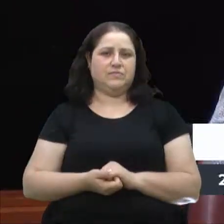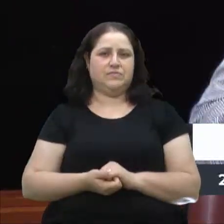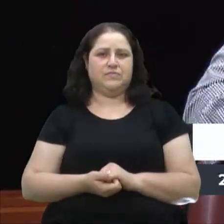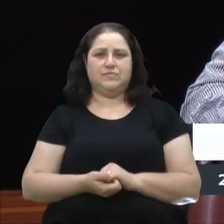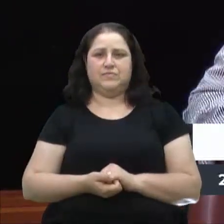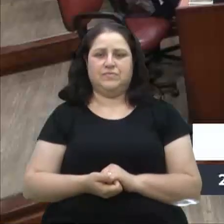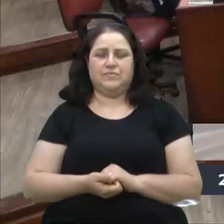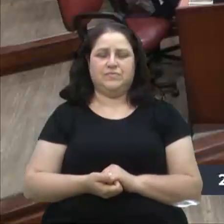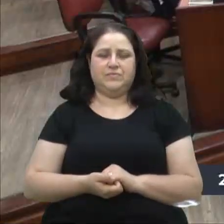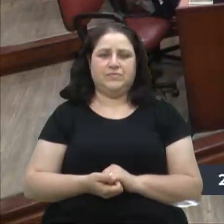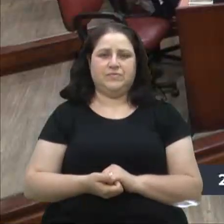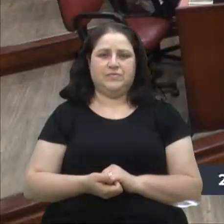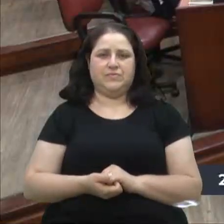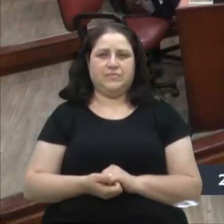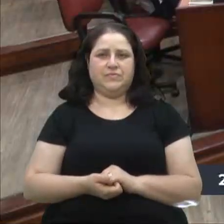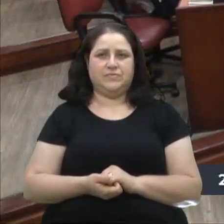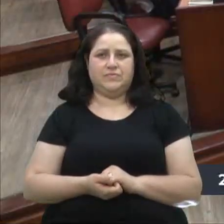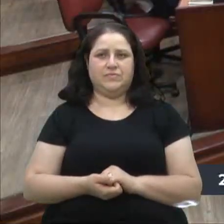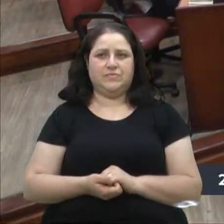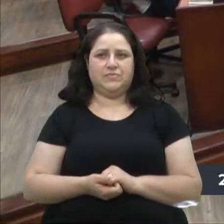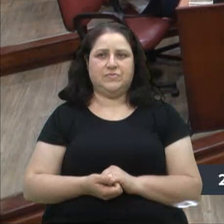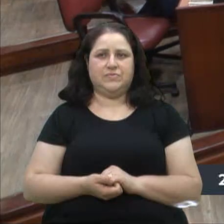palavra, presidente.